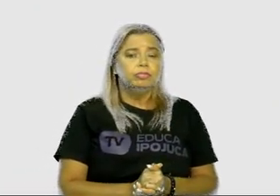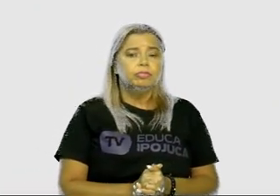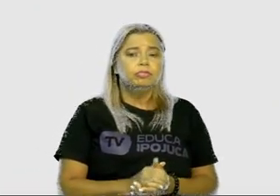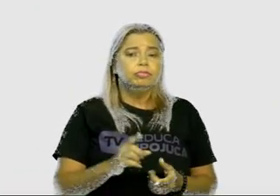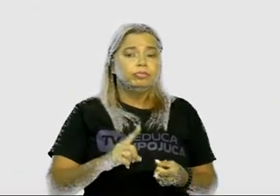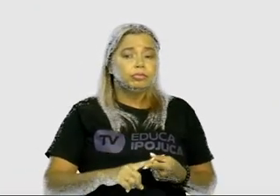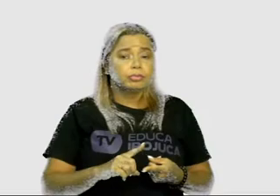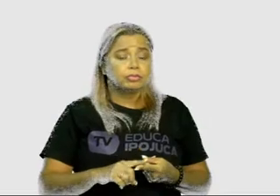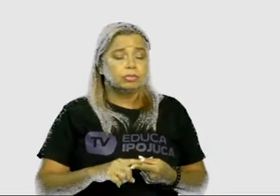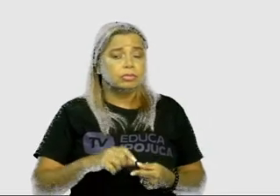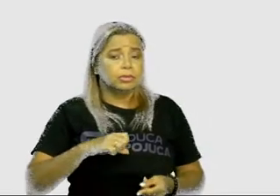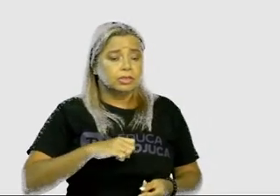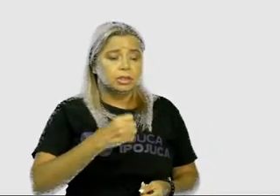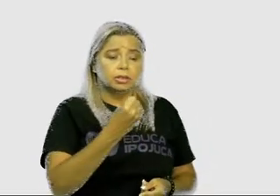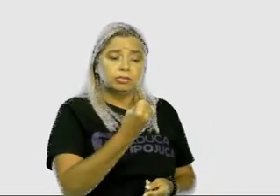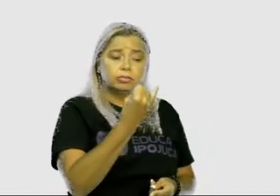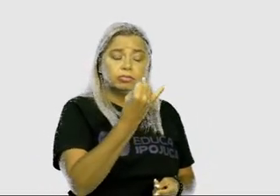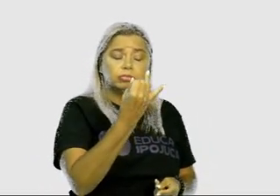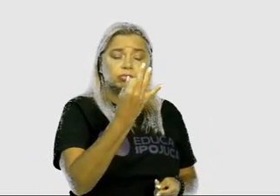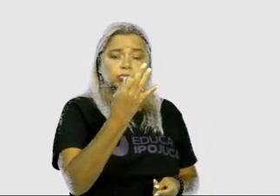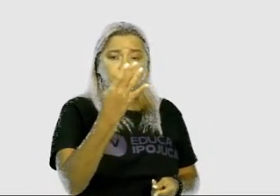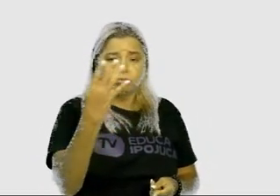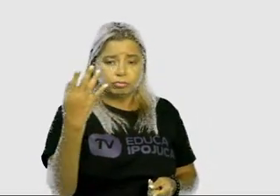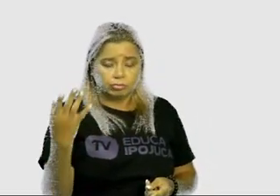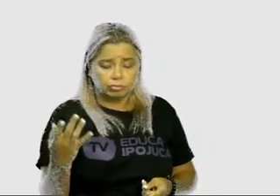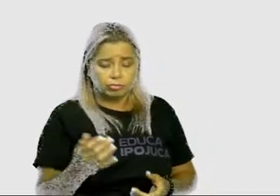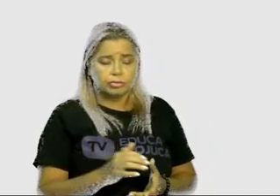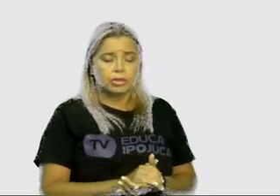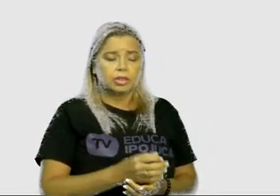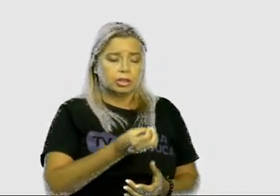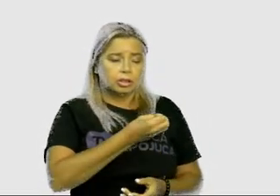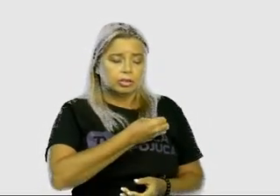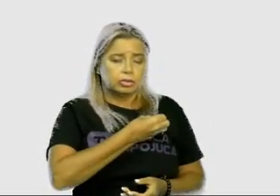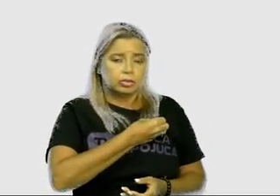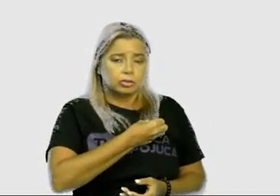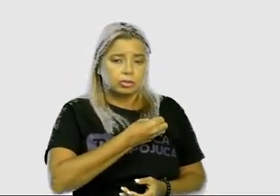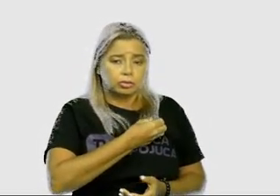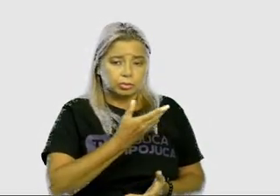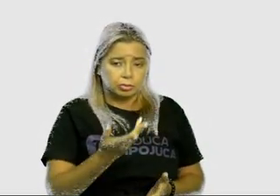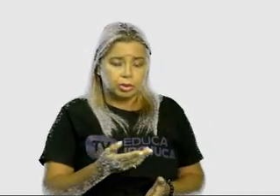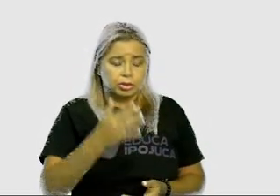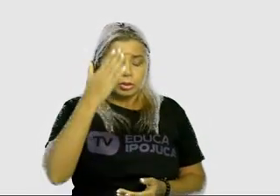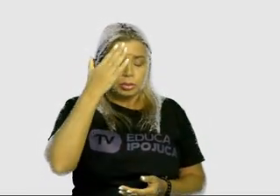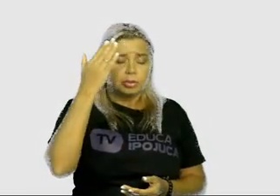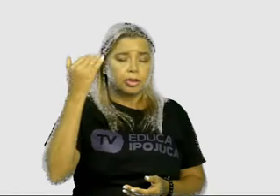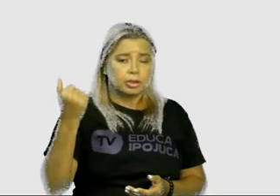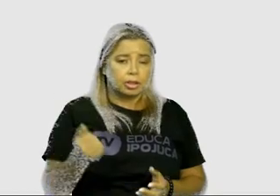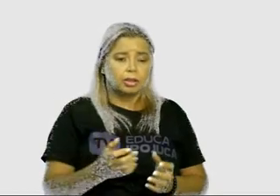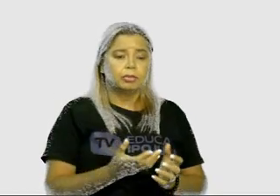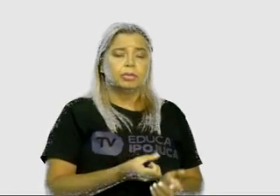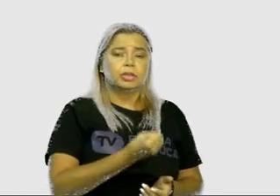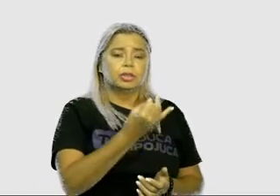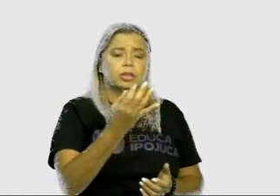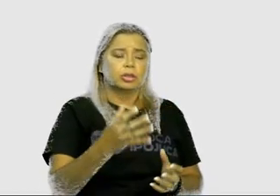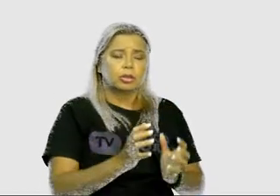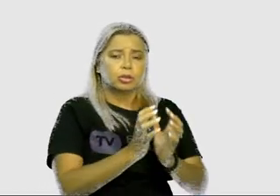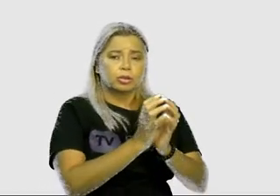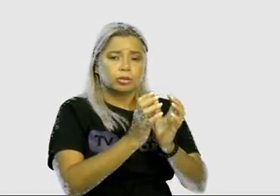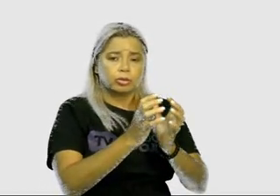questão dos cálculos, porque a gente teve a contagem, né, dos números que tem de quantidades em cada grupo.